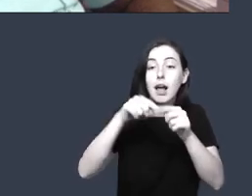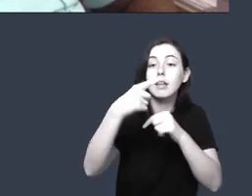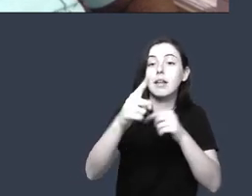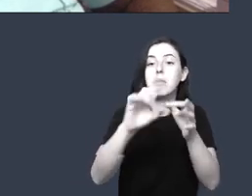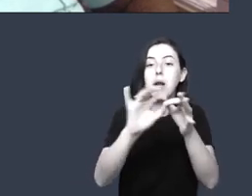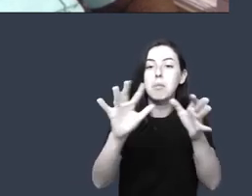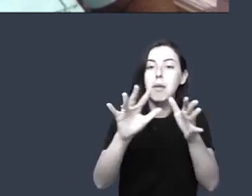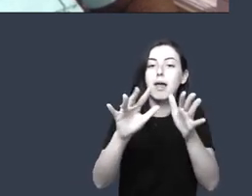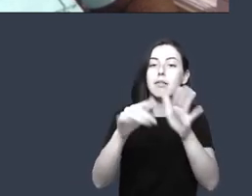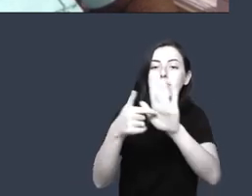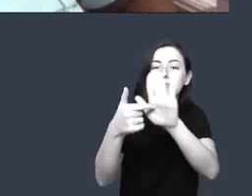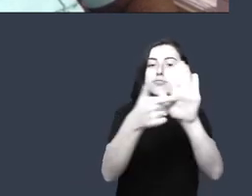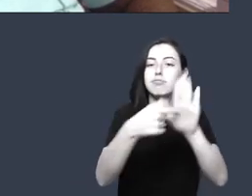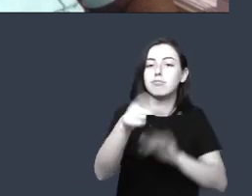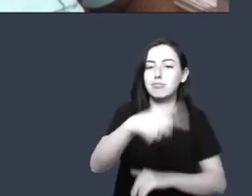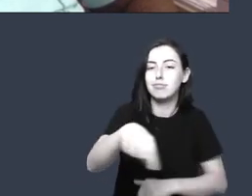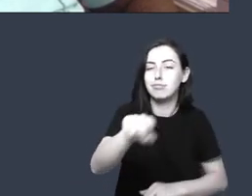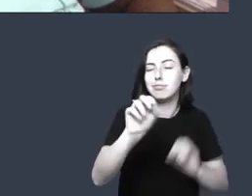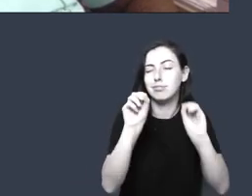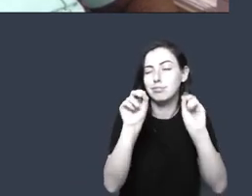protocolos.